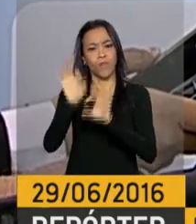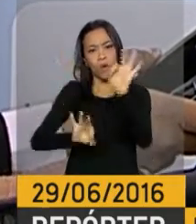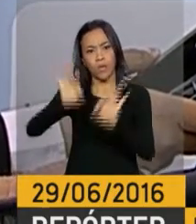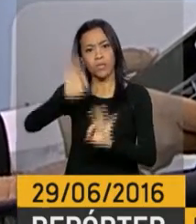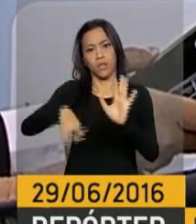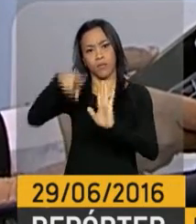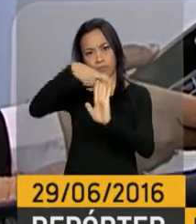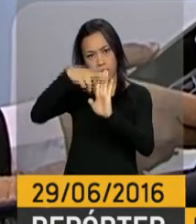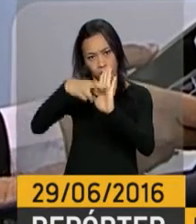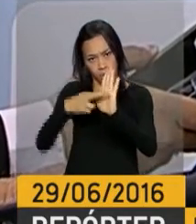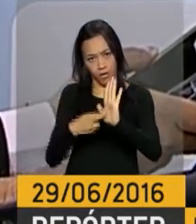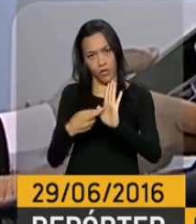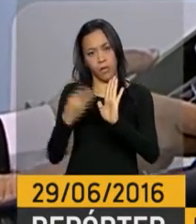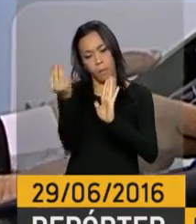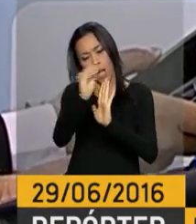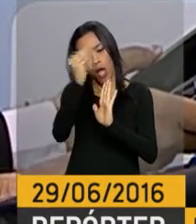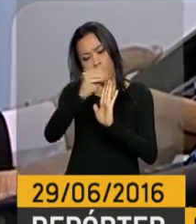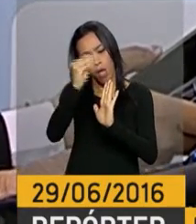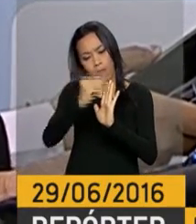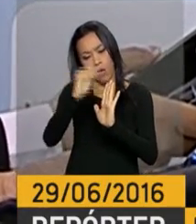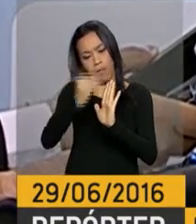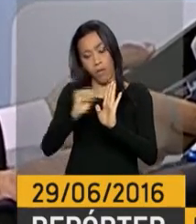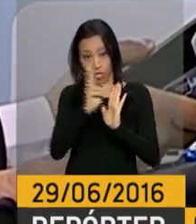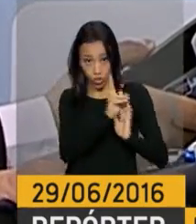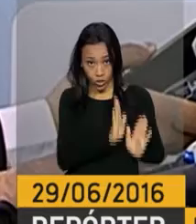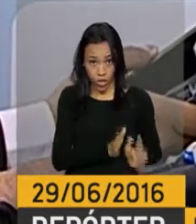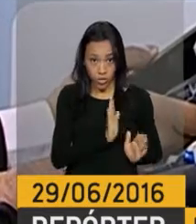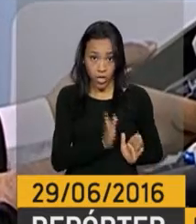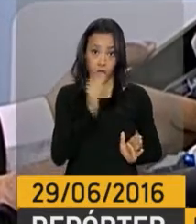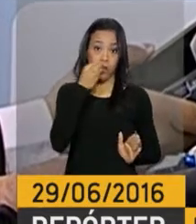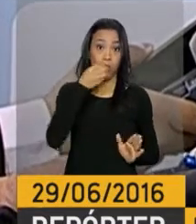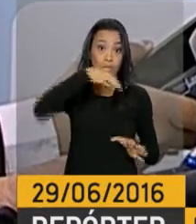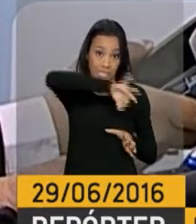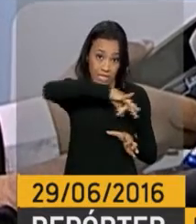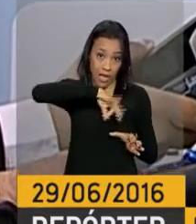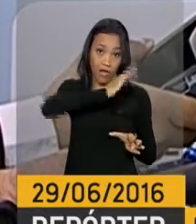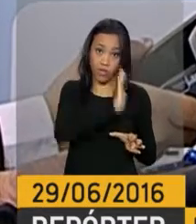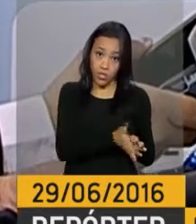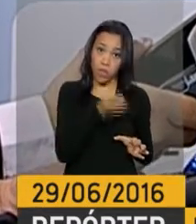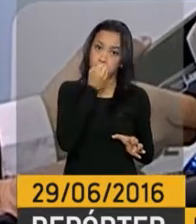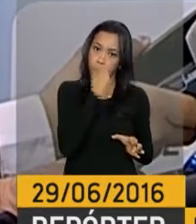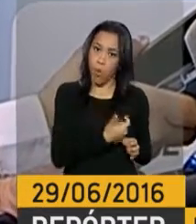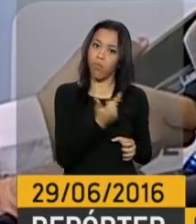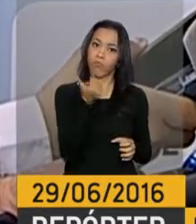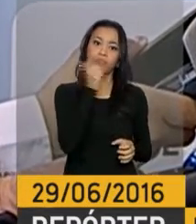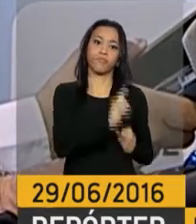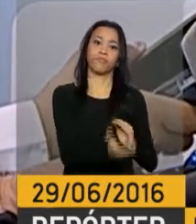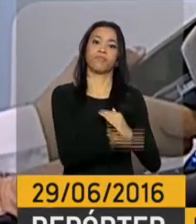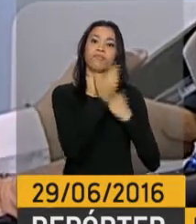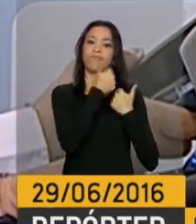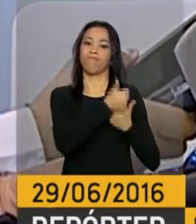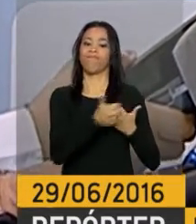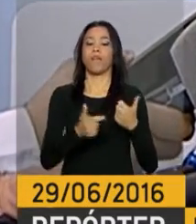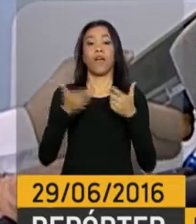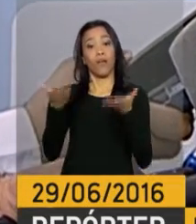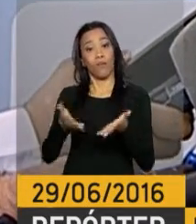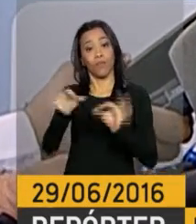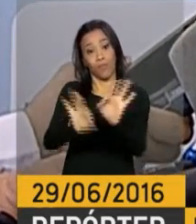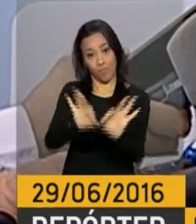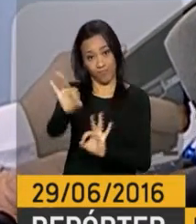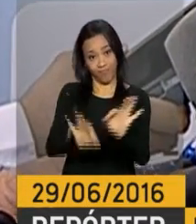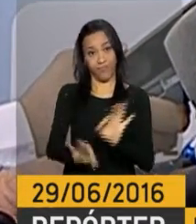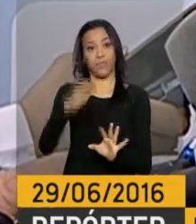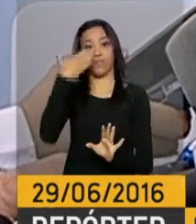no qual nós possamos, como estamos fazendo no sódio, periodicamente apresentar bons resultados. E, por isso, é preciso que